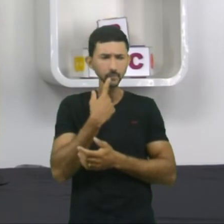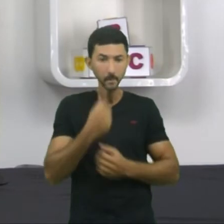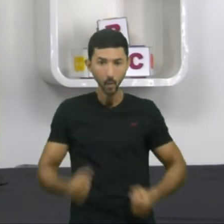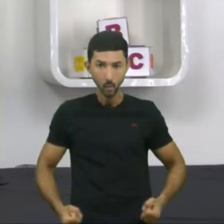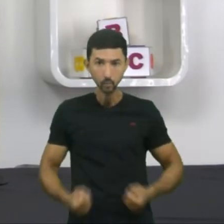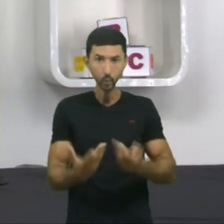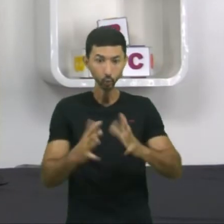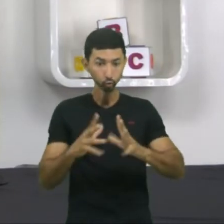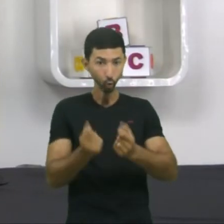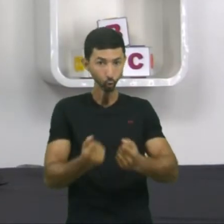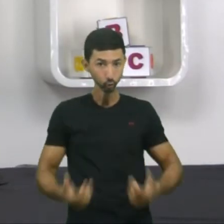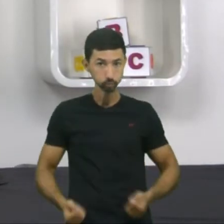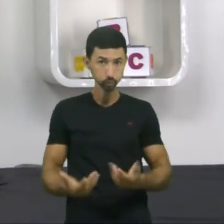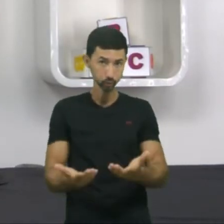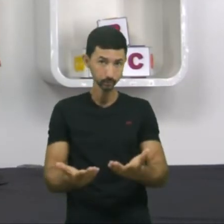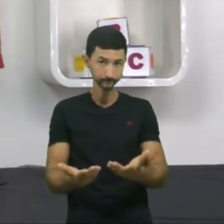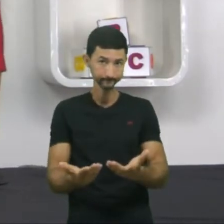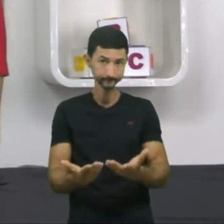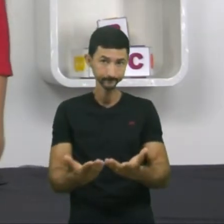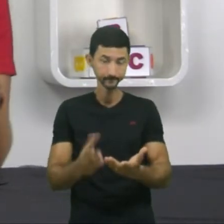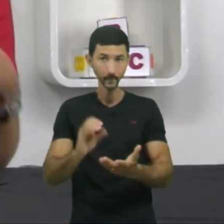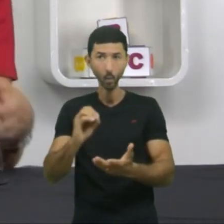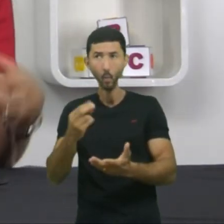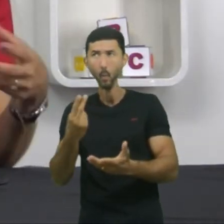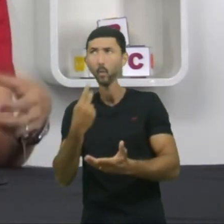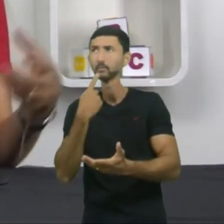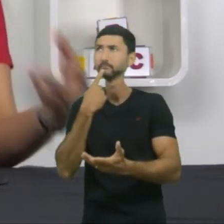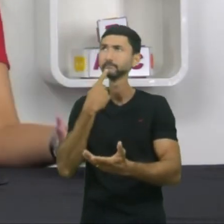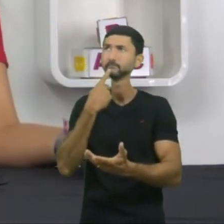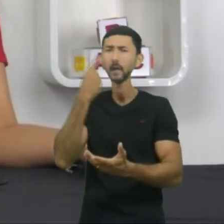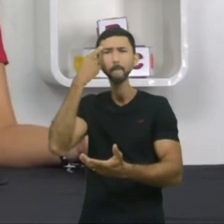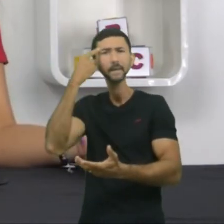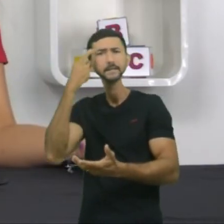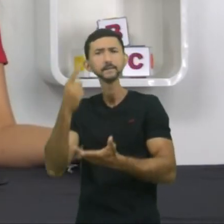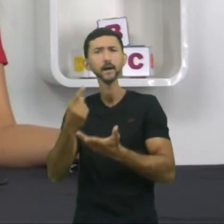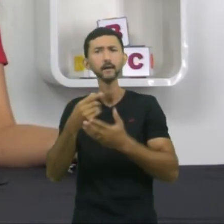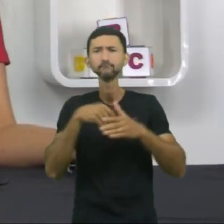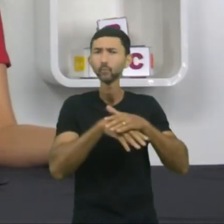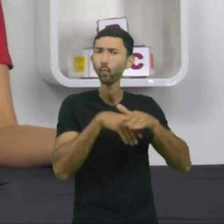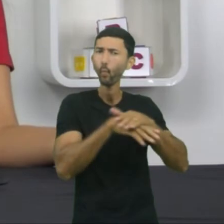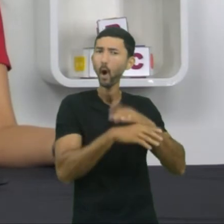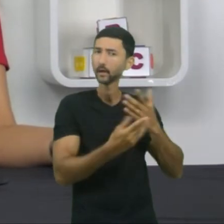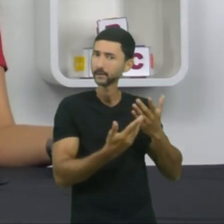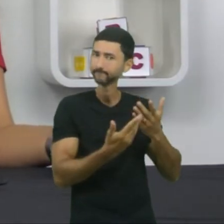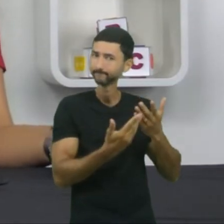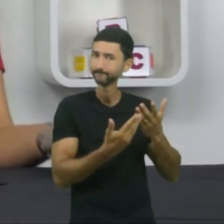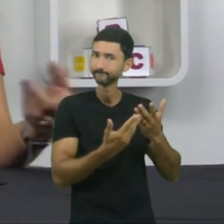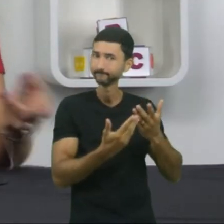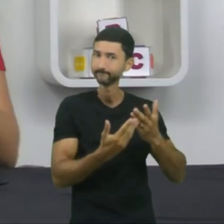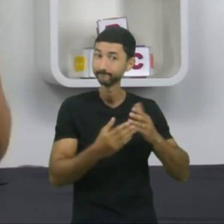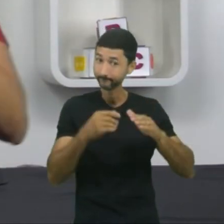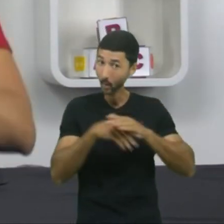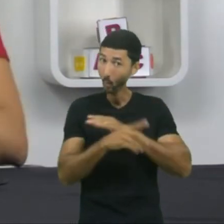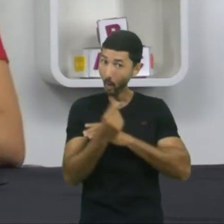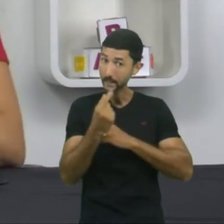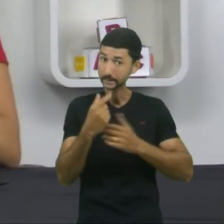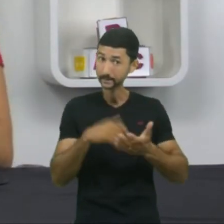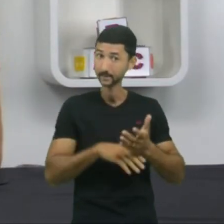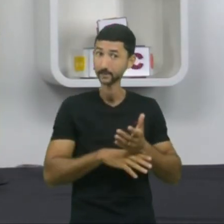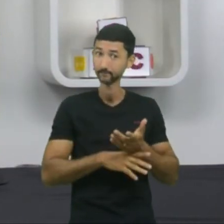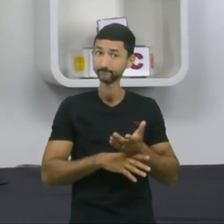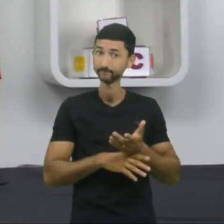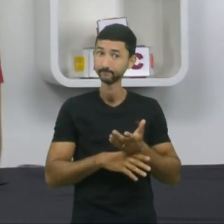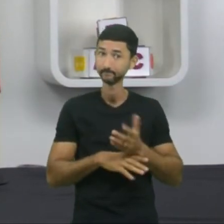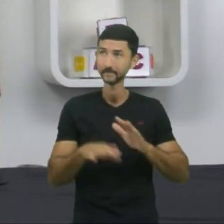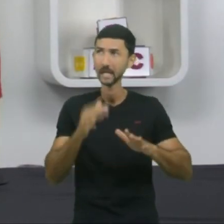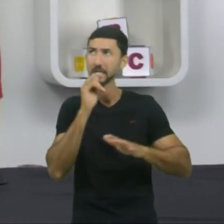esse dinheiro? Ou eu posso começar a pensar numa poupança? E essa poupança nem sempre tem a